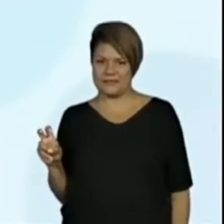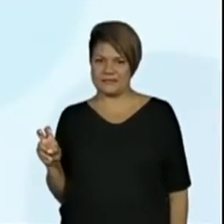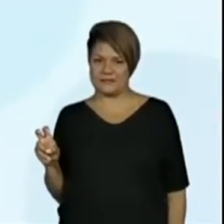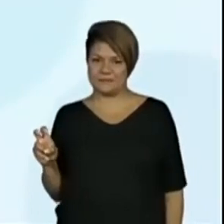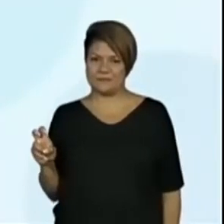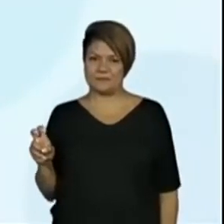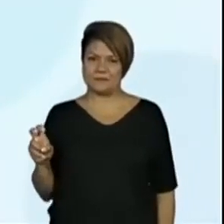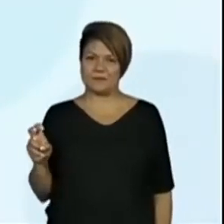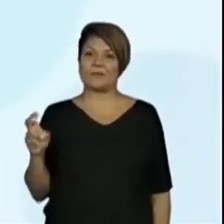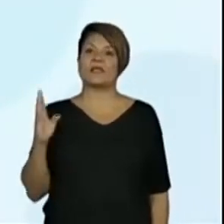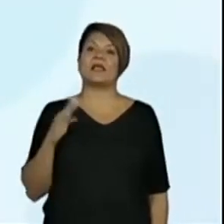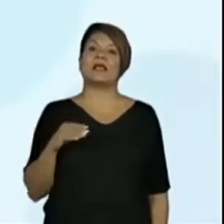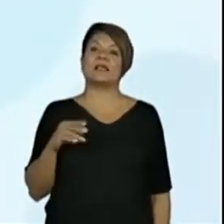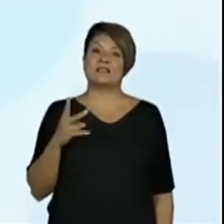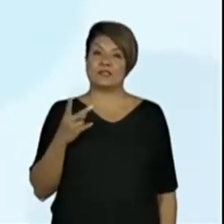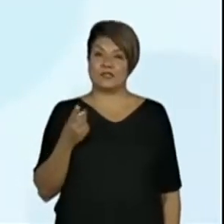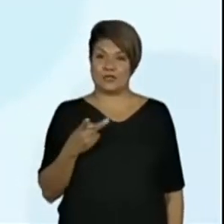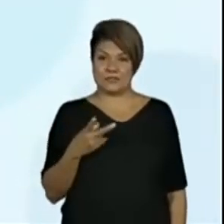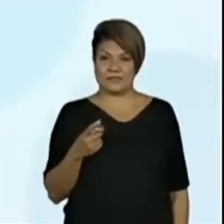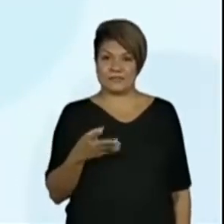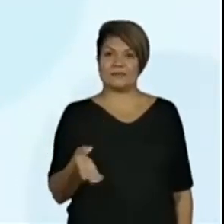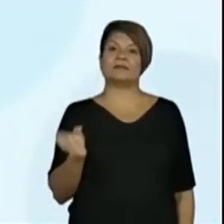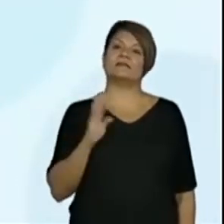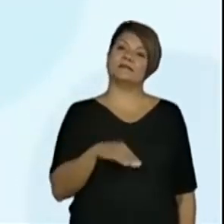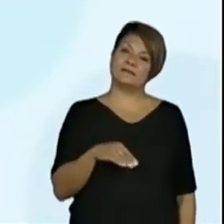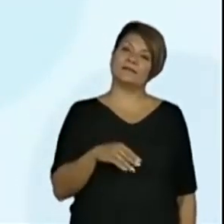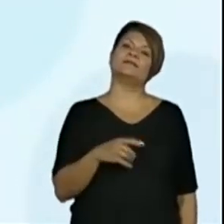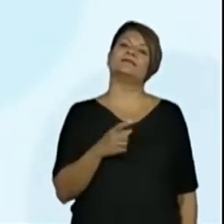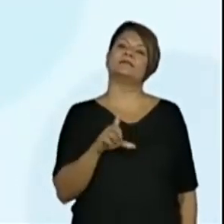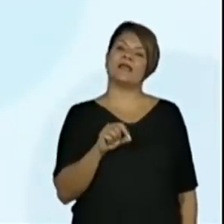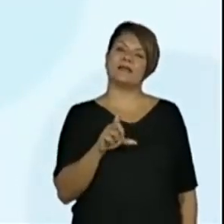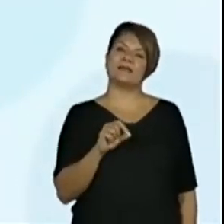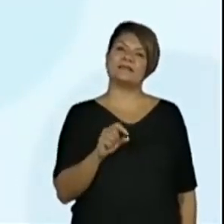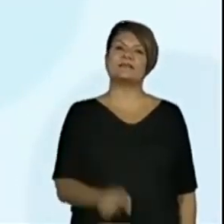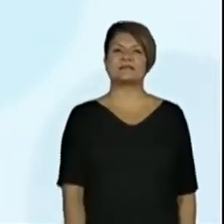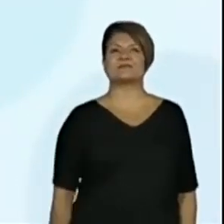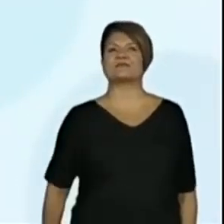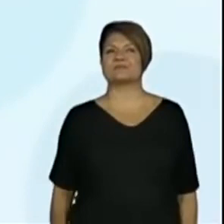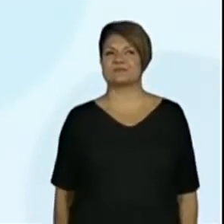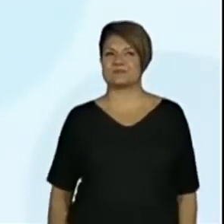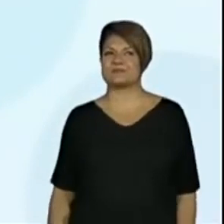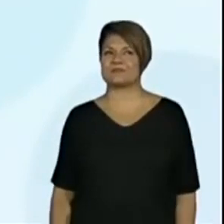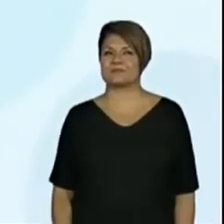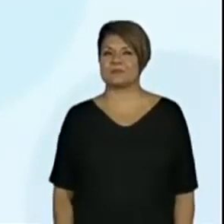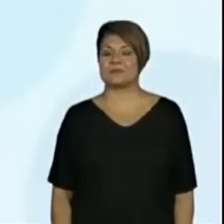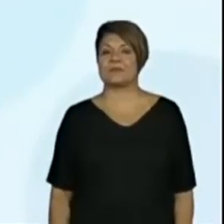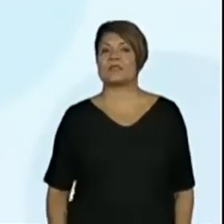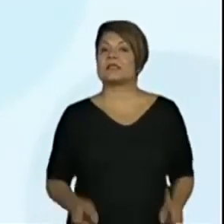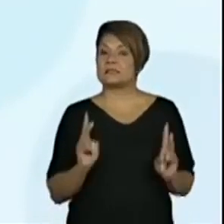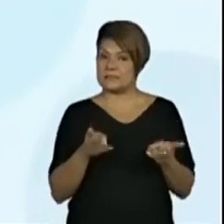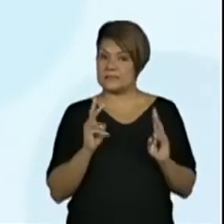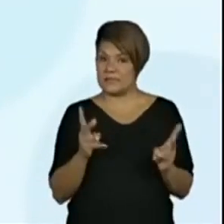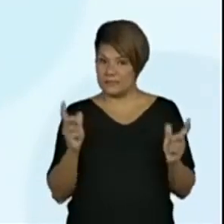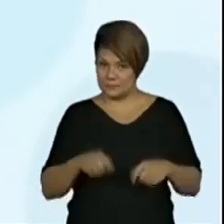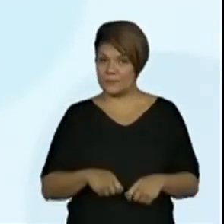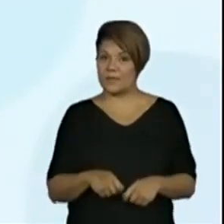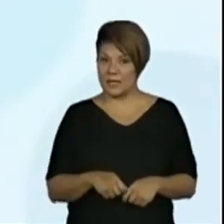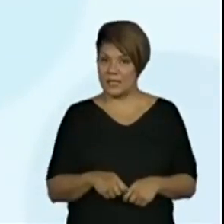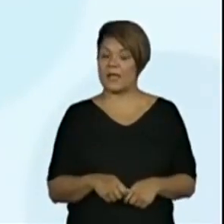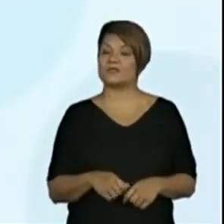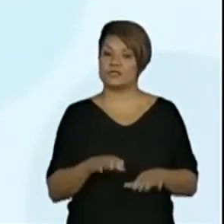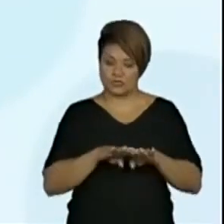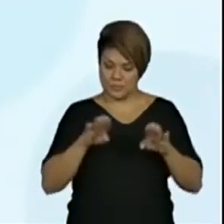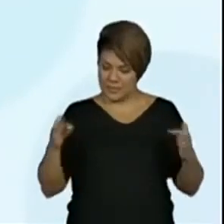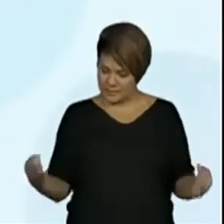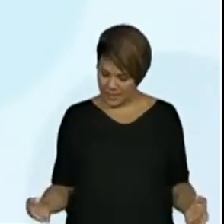palitos, 12 palitos, 10 palitos. Então, sempre que possível que a gente trabalhar